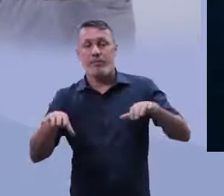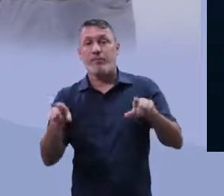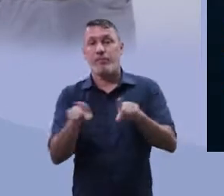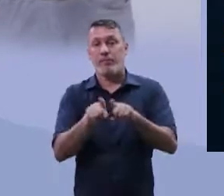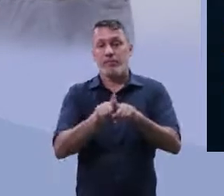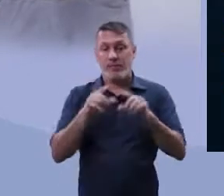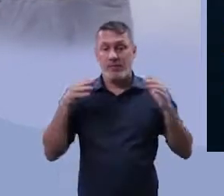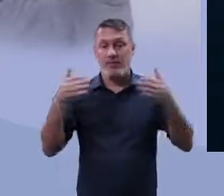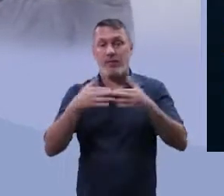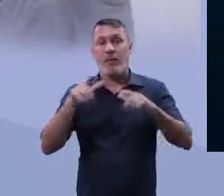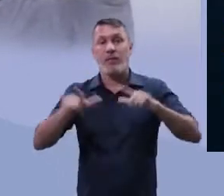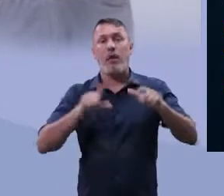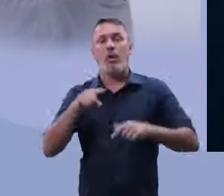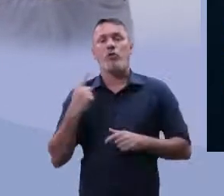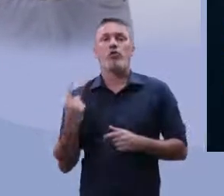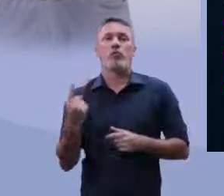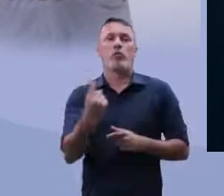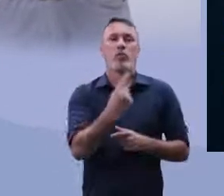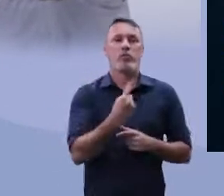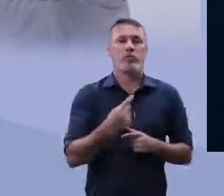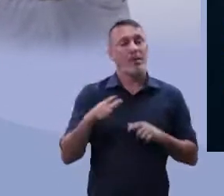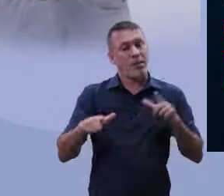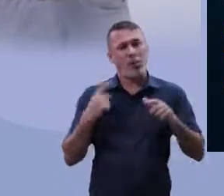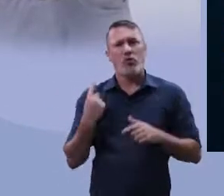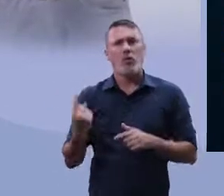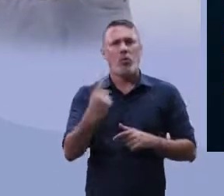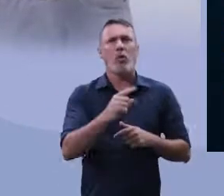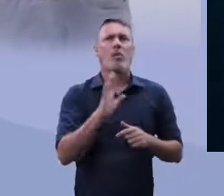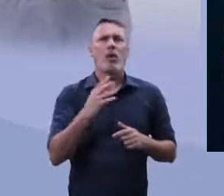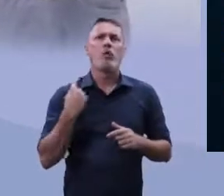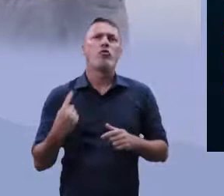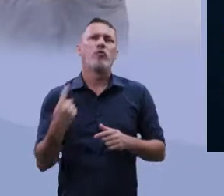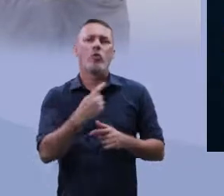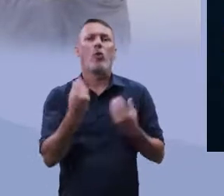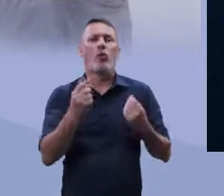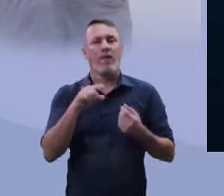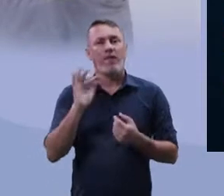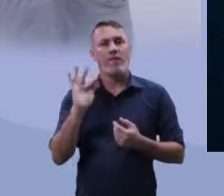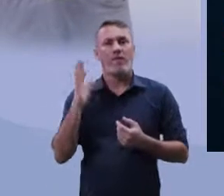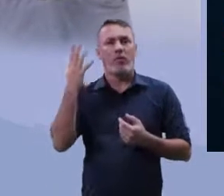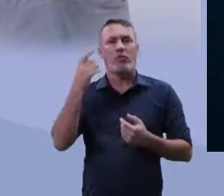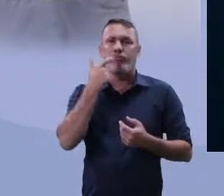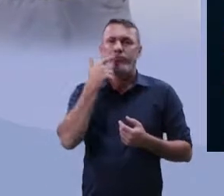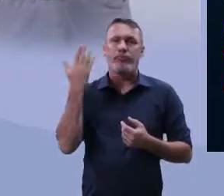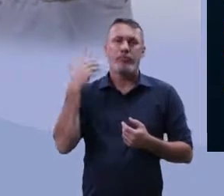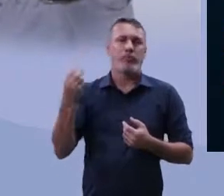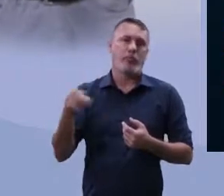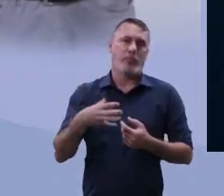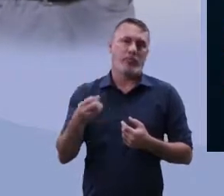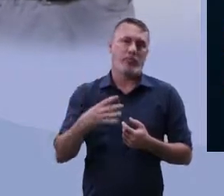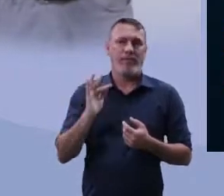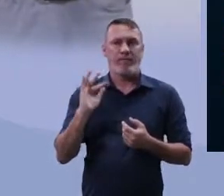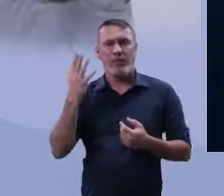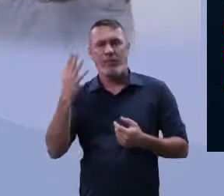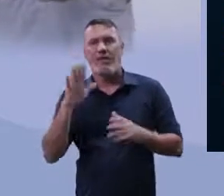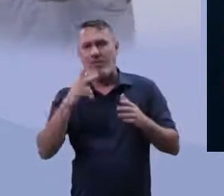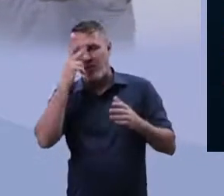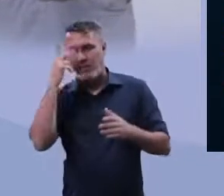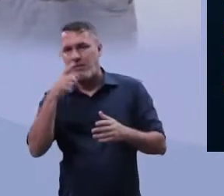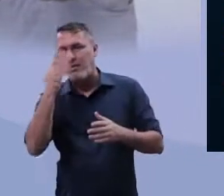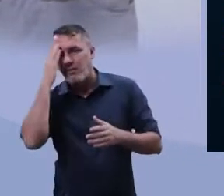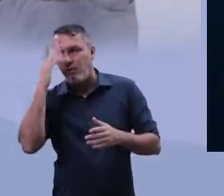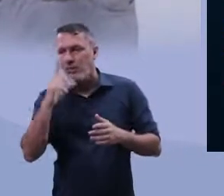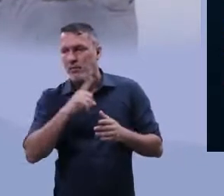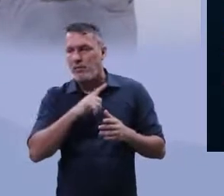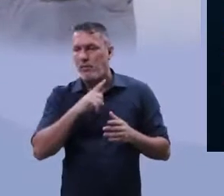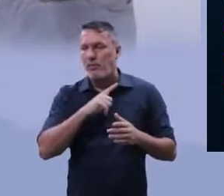é descentralizada, o trabalho é individualizado, ou seja, é um fenômeno recente, né, que